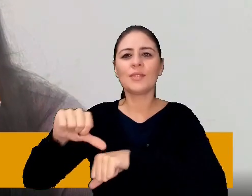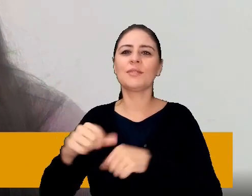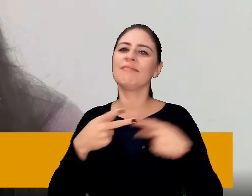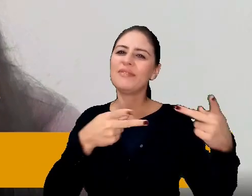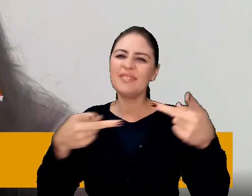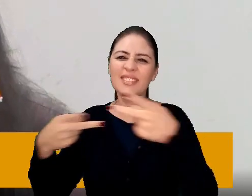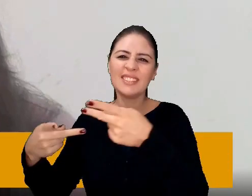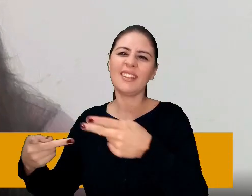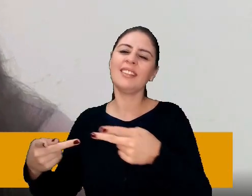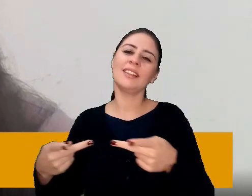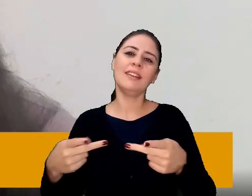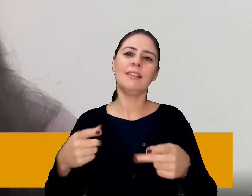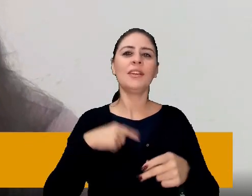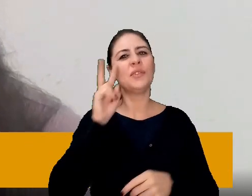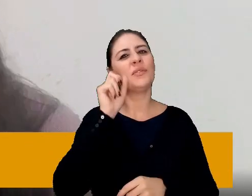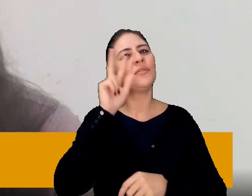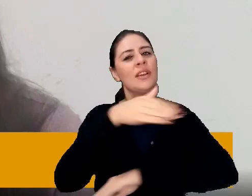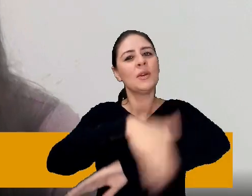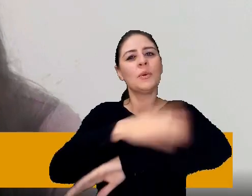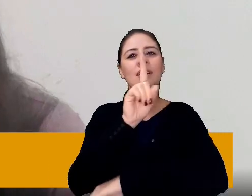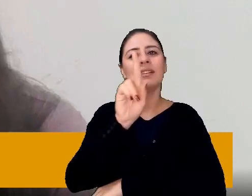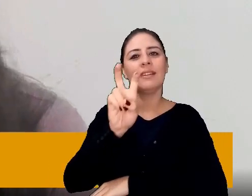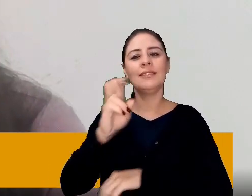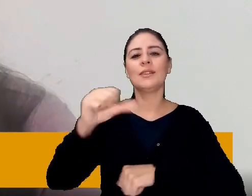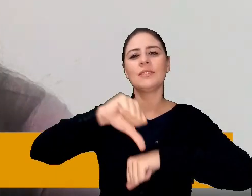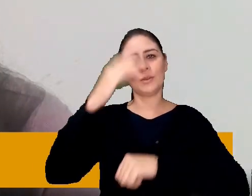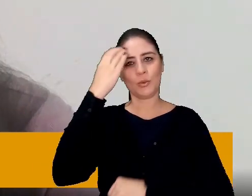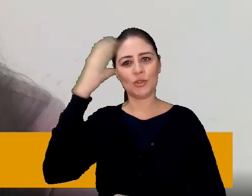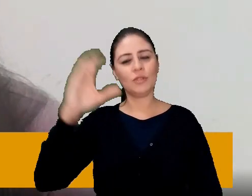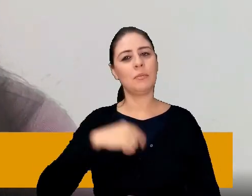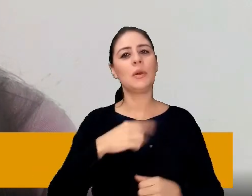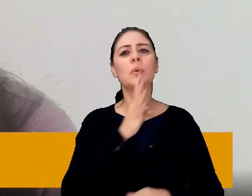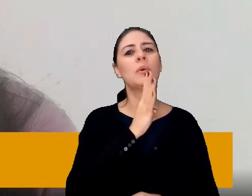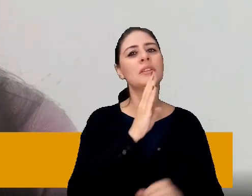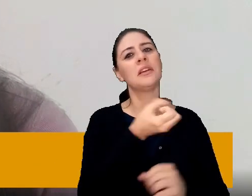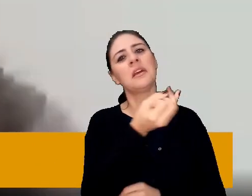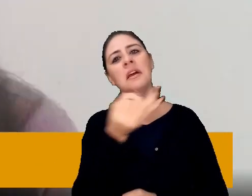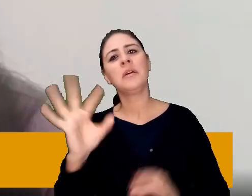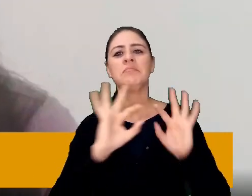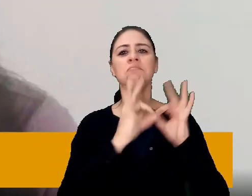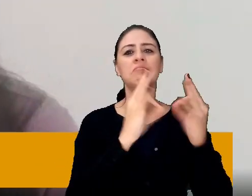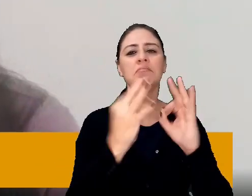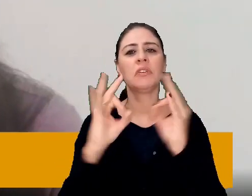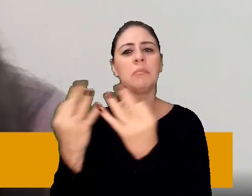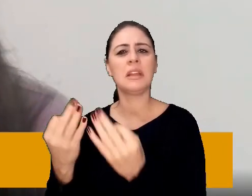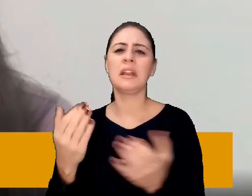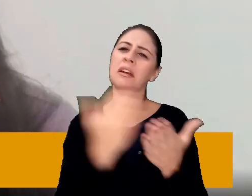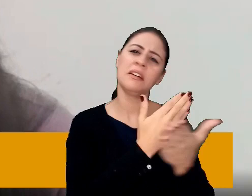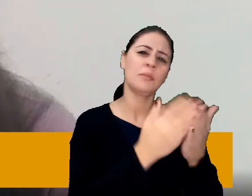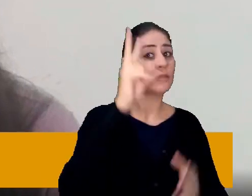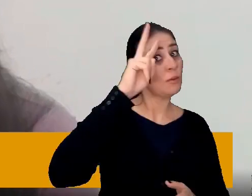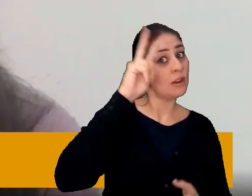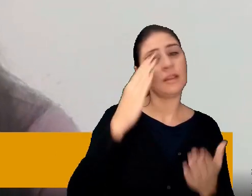na 15, vendendo artesanato, na rua 15 ali de Curitiba, no centro de Curitiba. E conheci alguns parentes ali, alguns eu